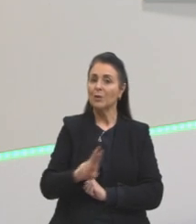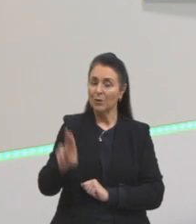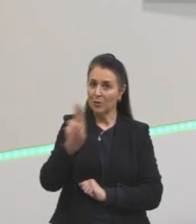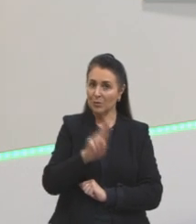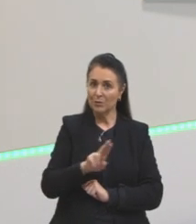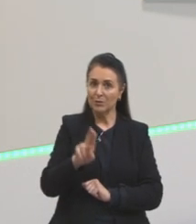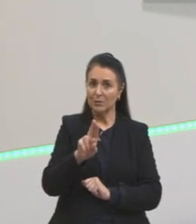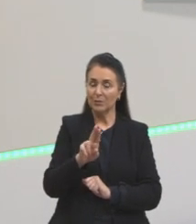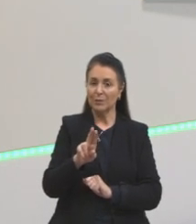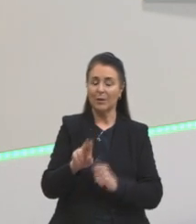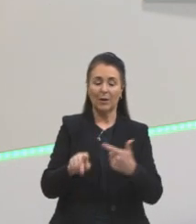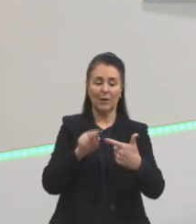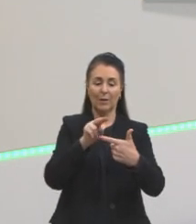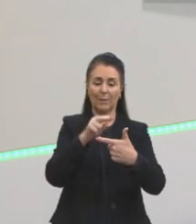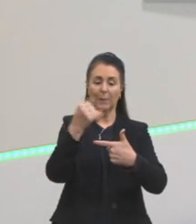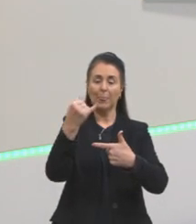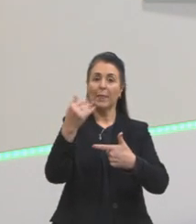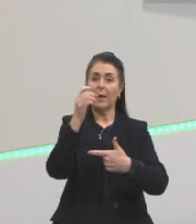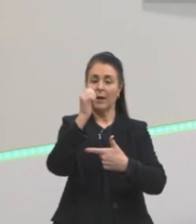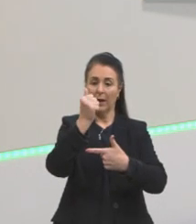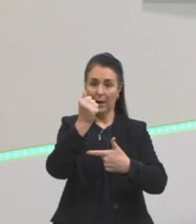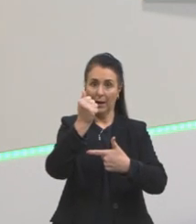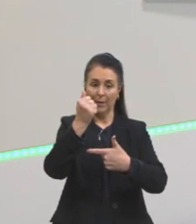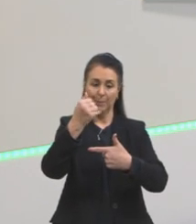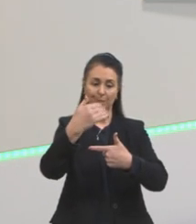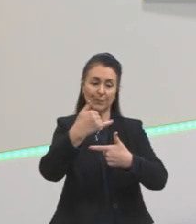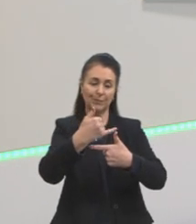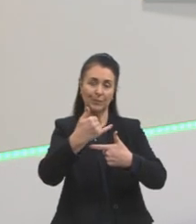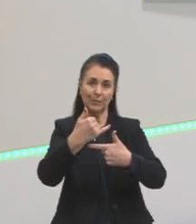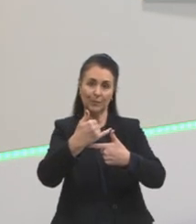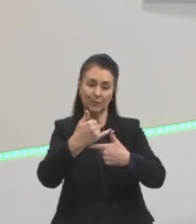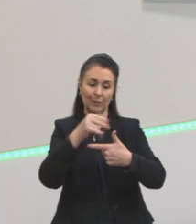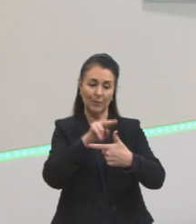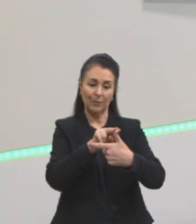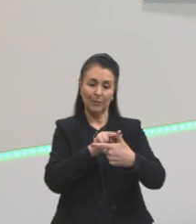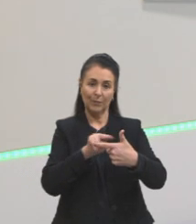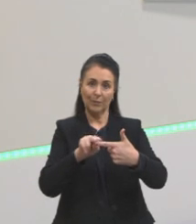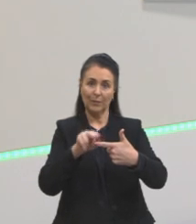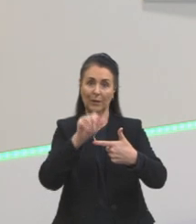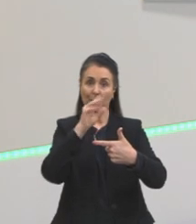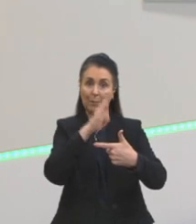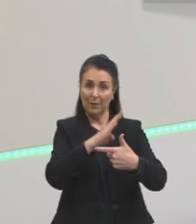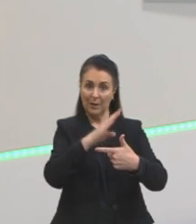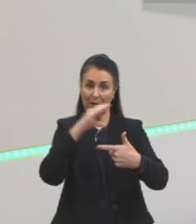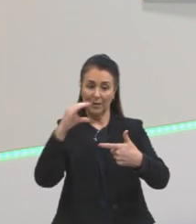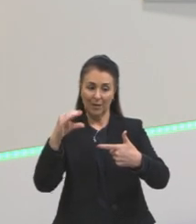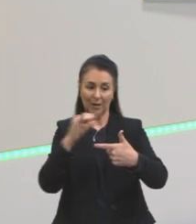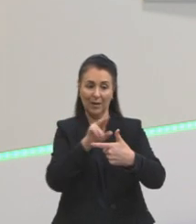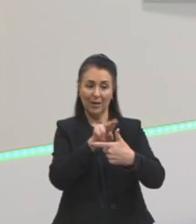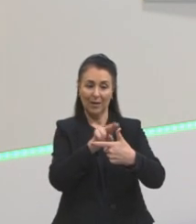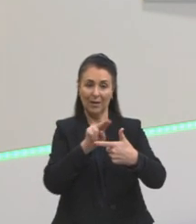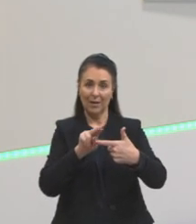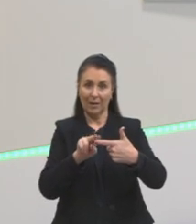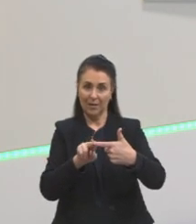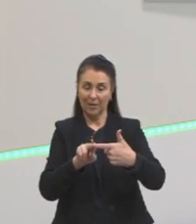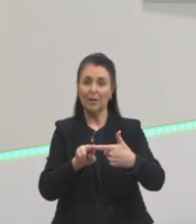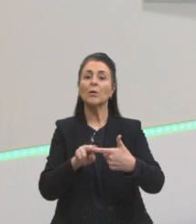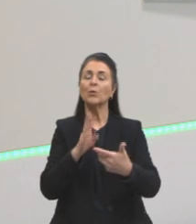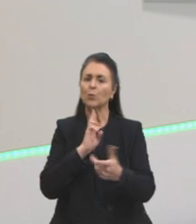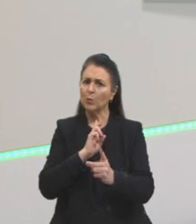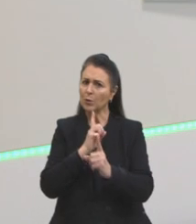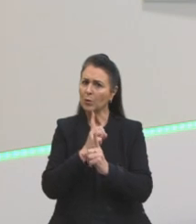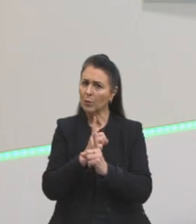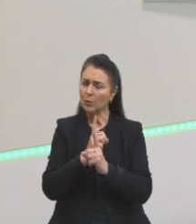a como hipotenusa e B e C respectivamente como catetos também isso a gente encontra nos estudos de